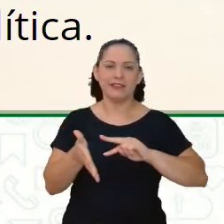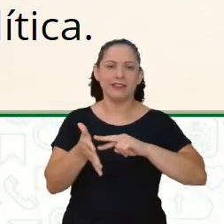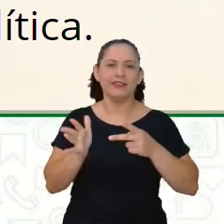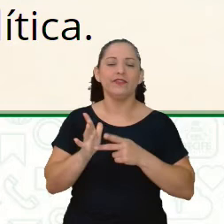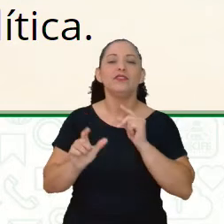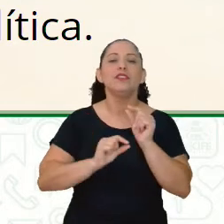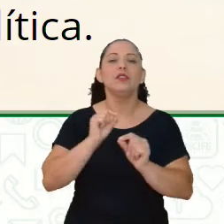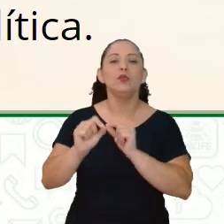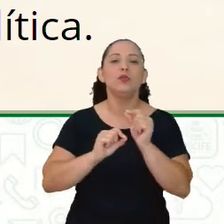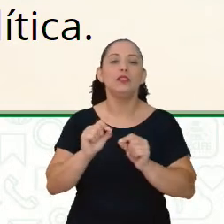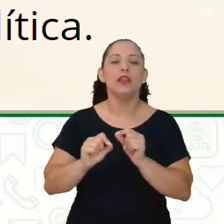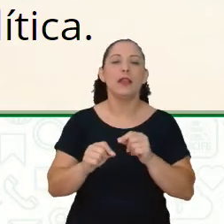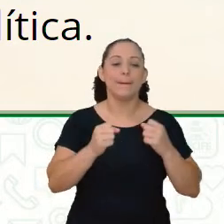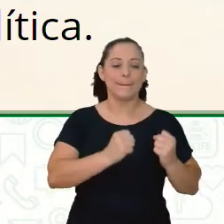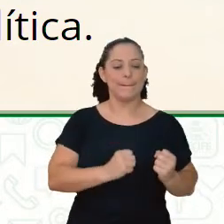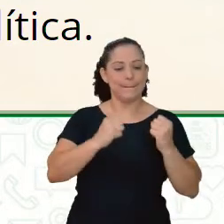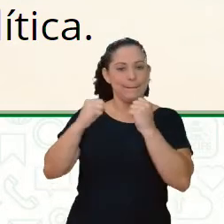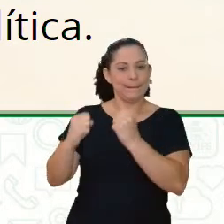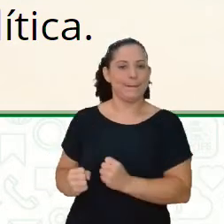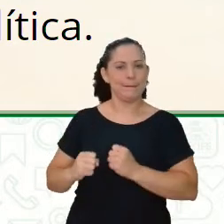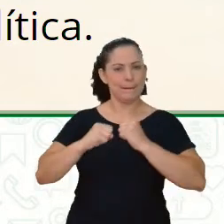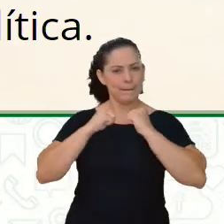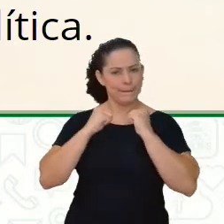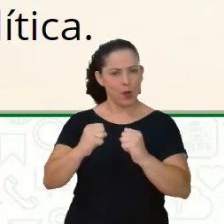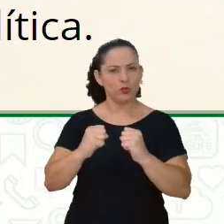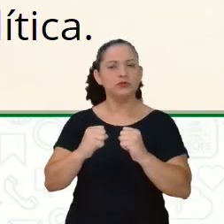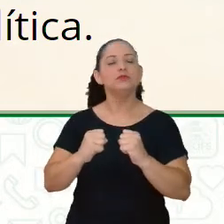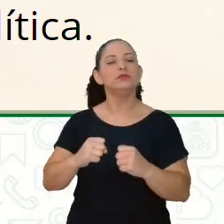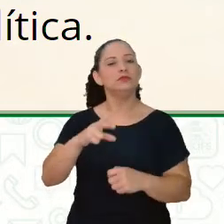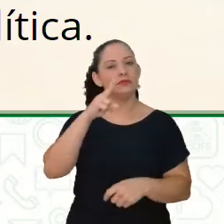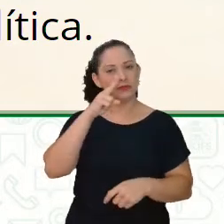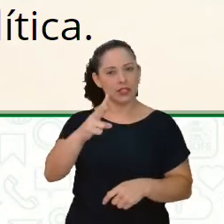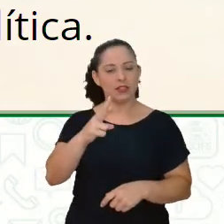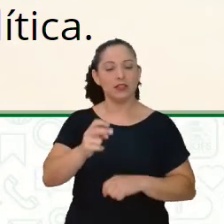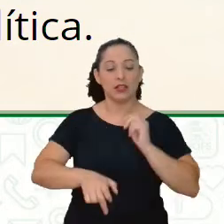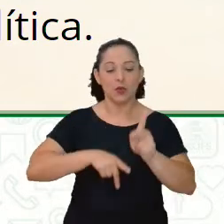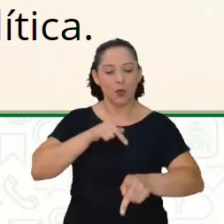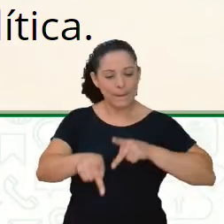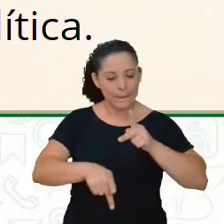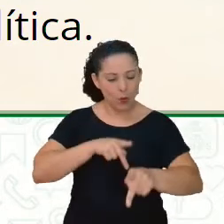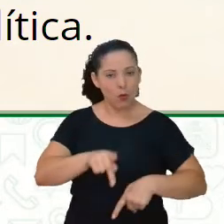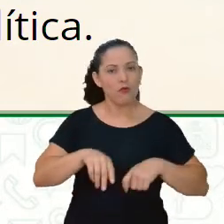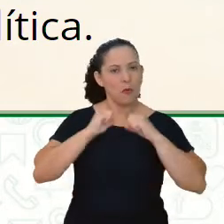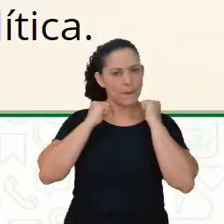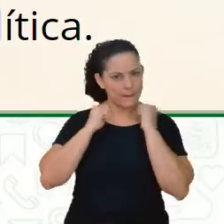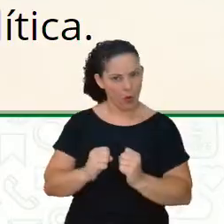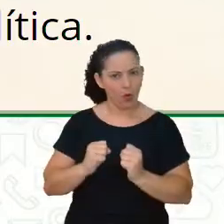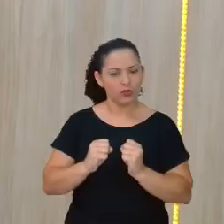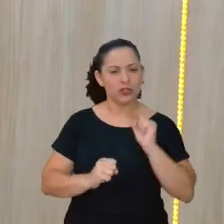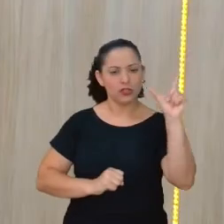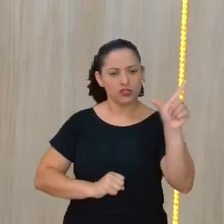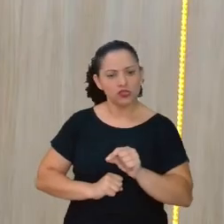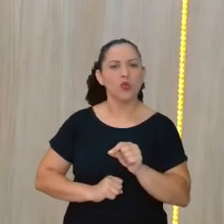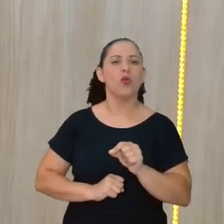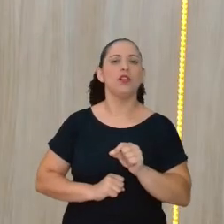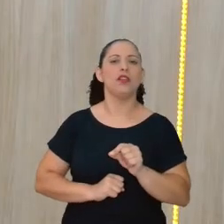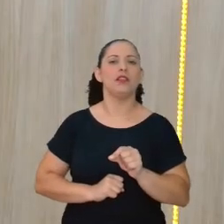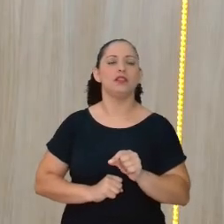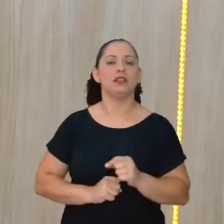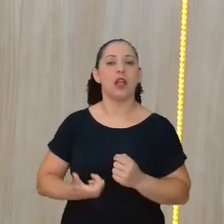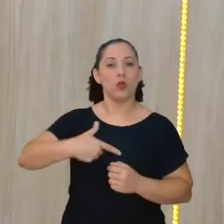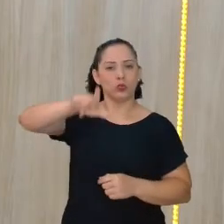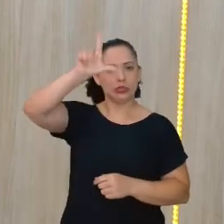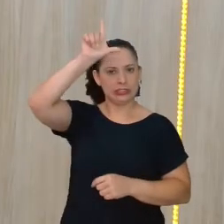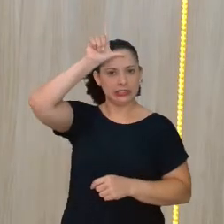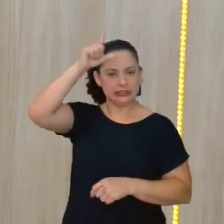cracia, significa poder, ou seja, o poder do povo. Então, quem é que tem o poder nas mãos? Por